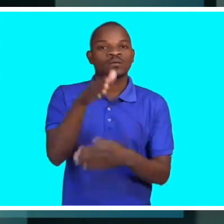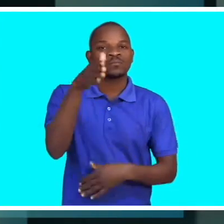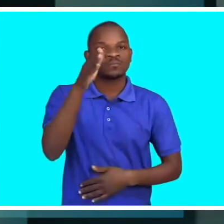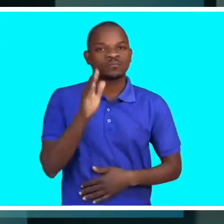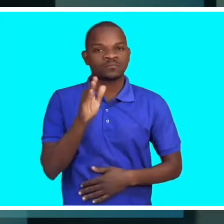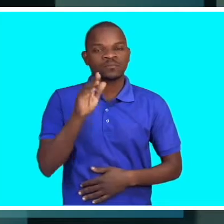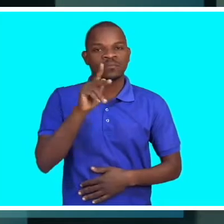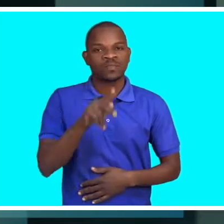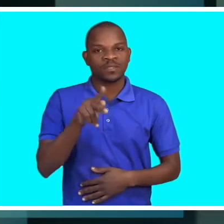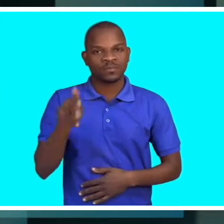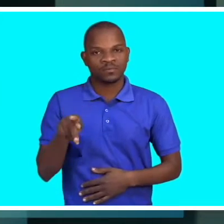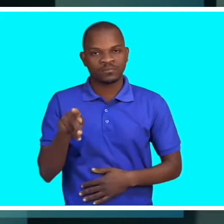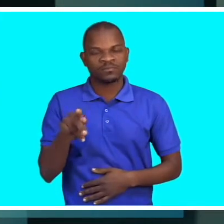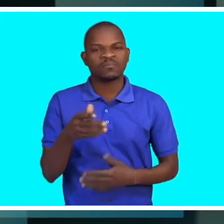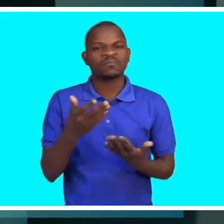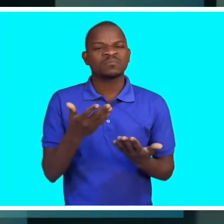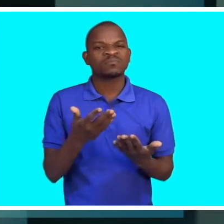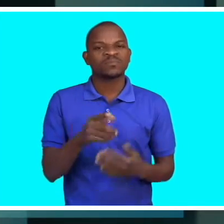Jaime,